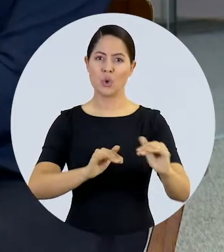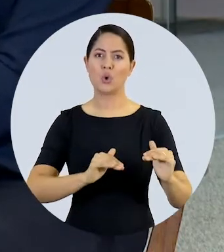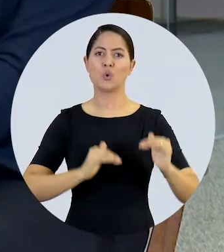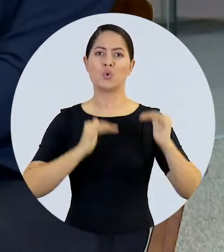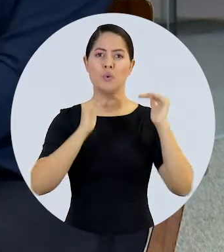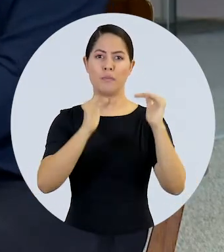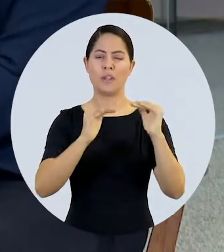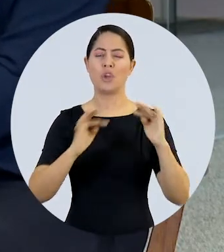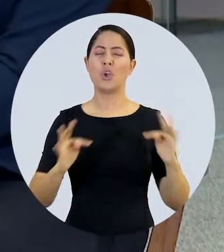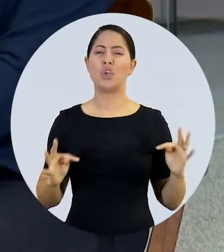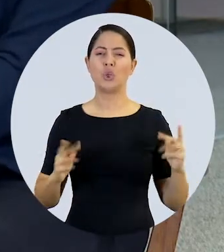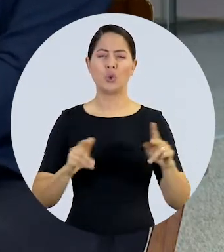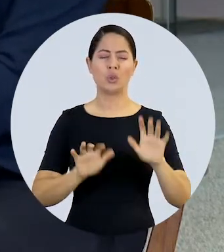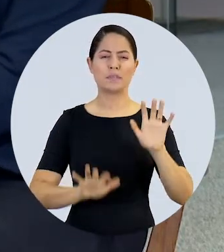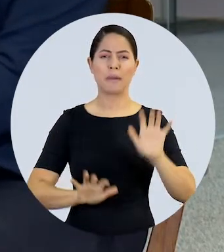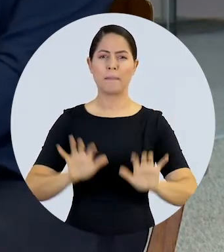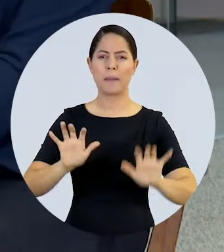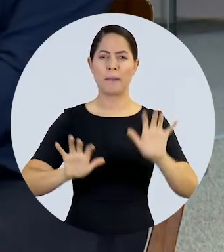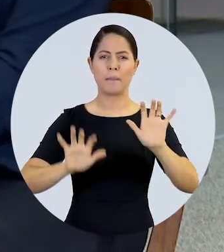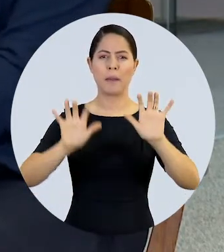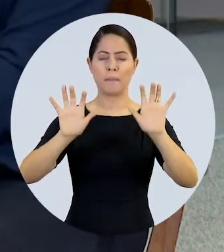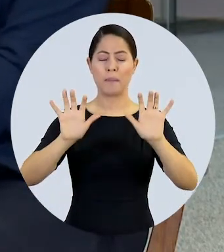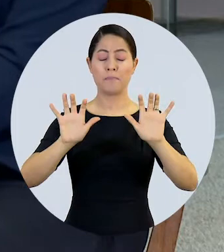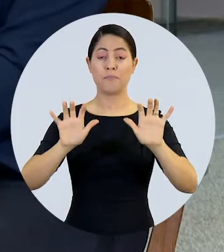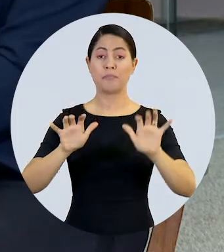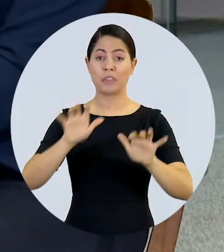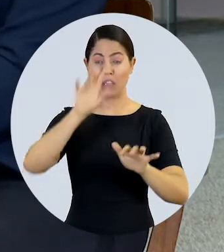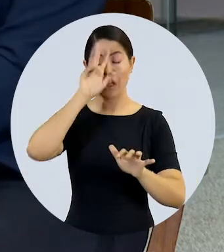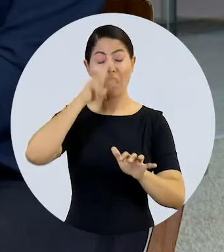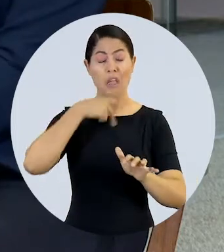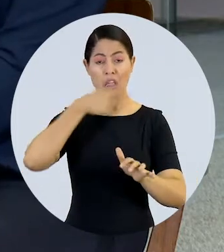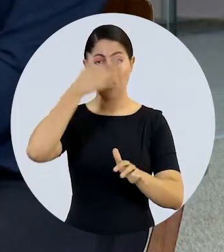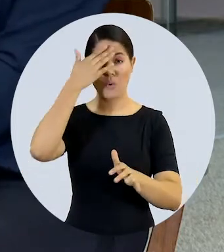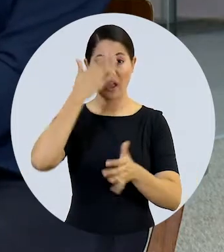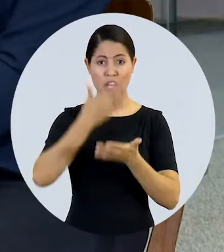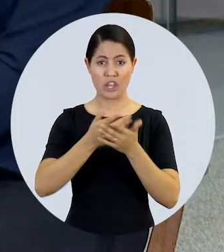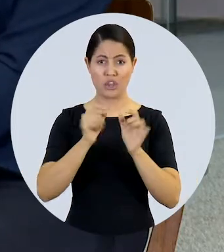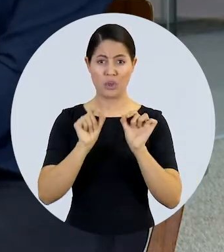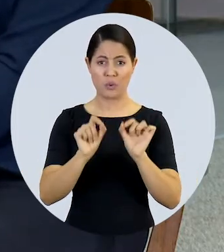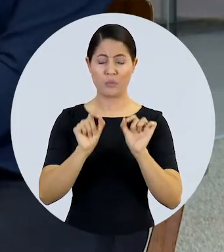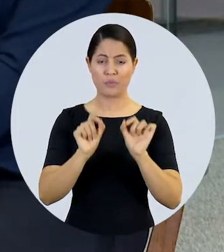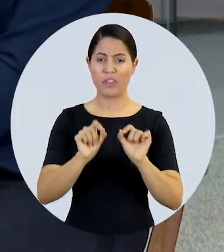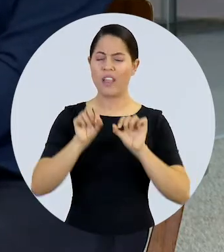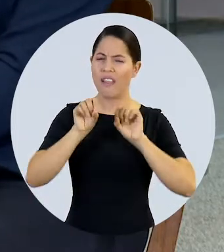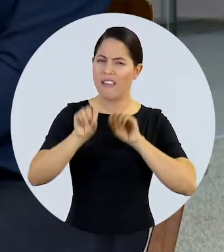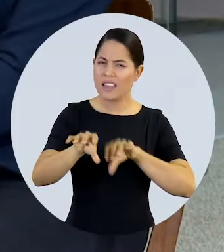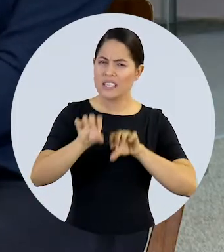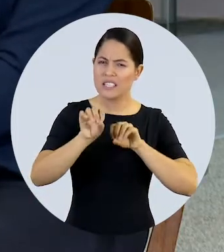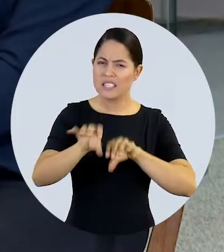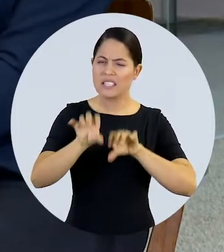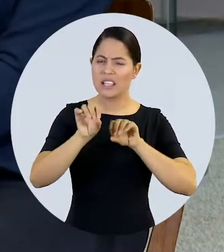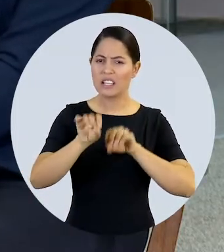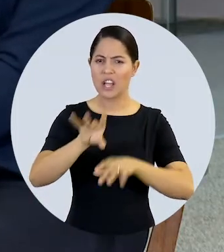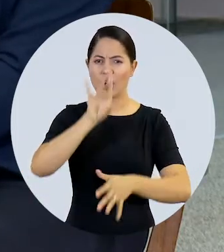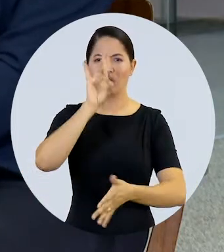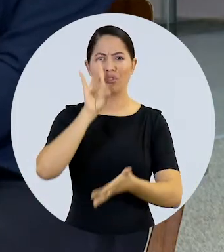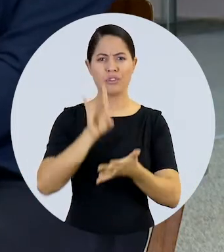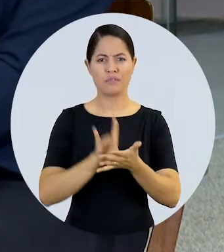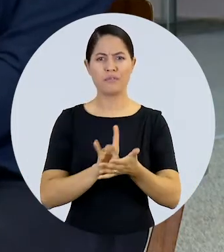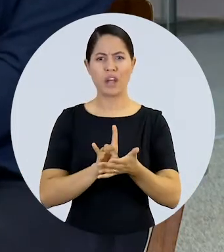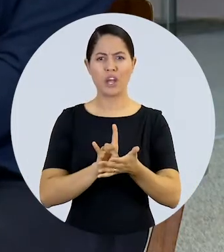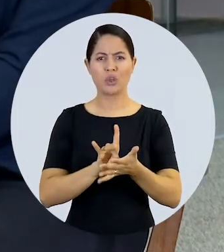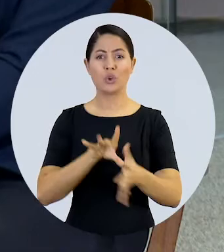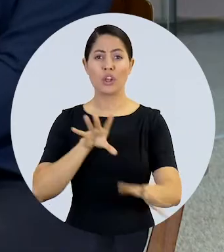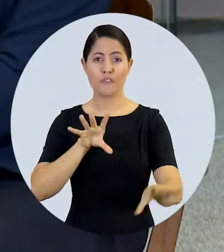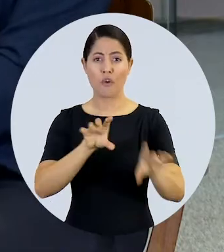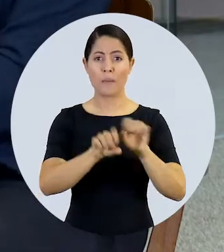superiores em todas as seccionais. Eu penso que ensinando ou inserindo na